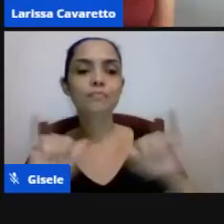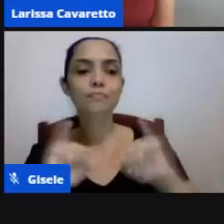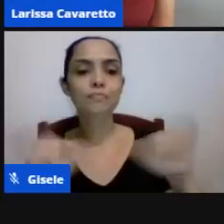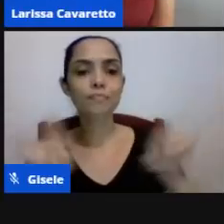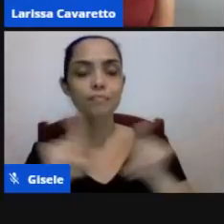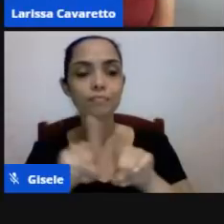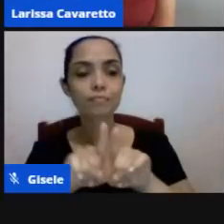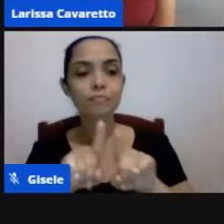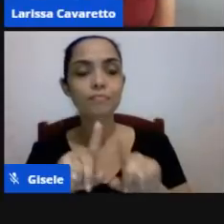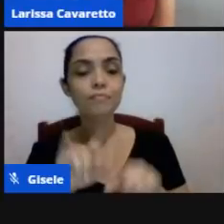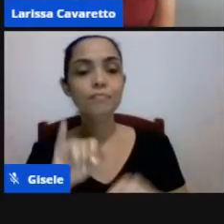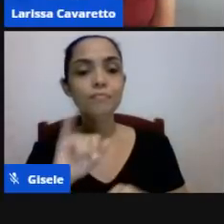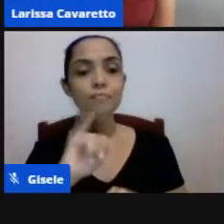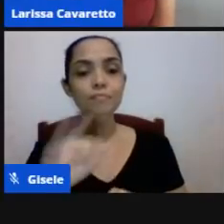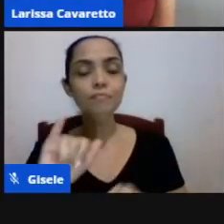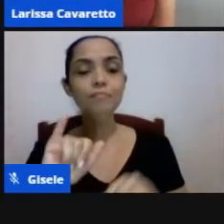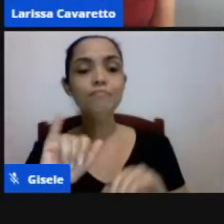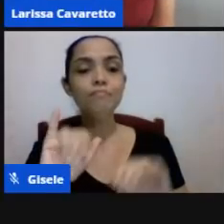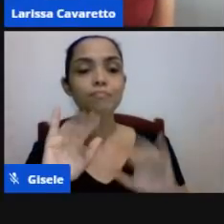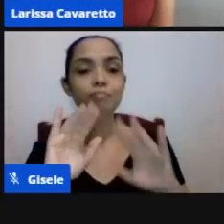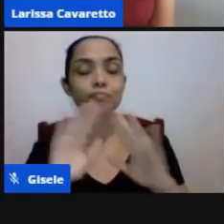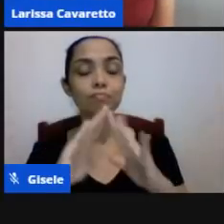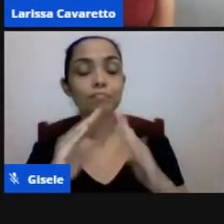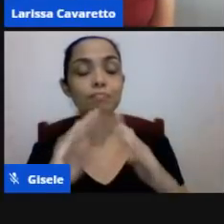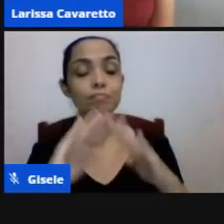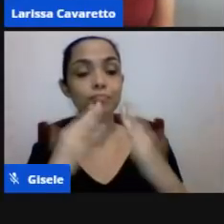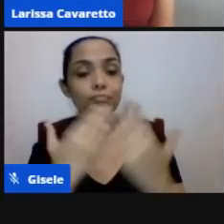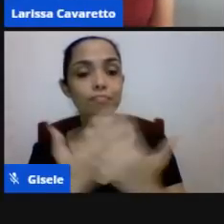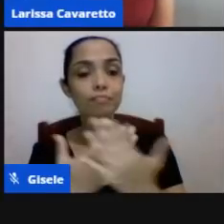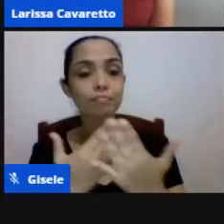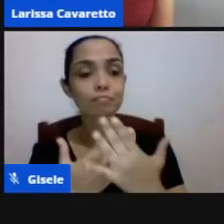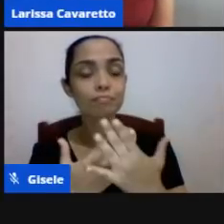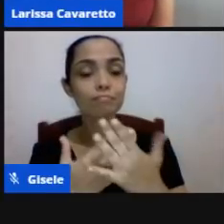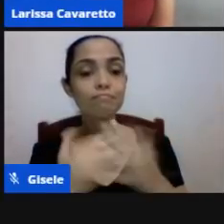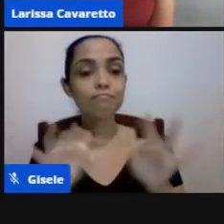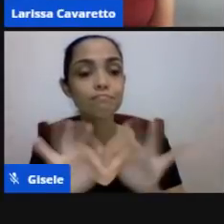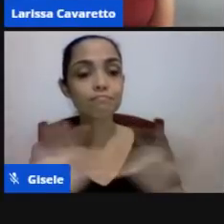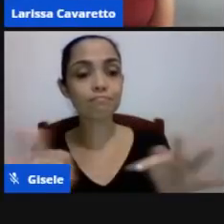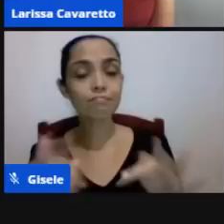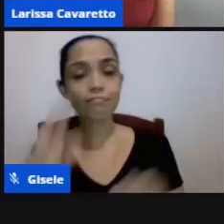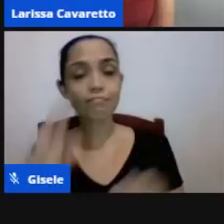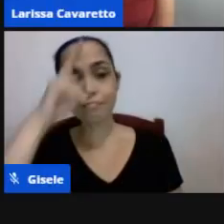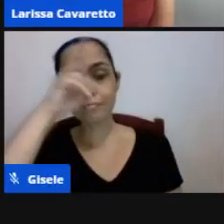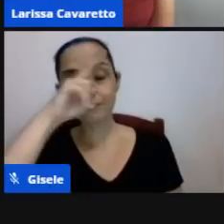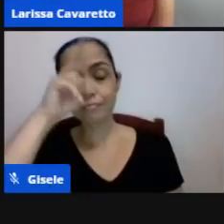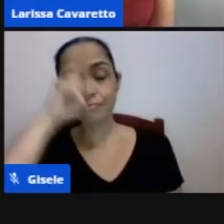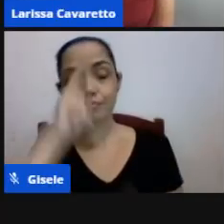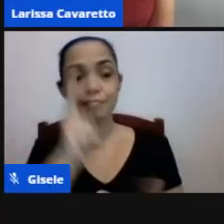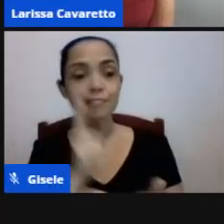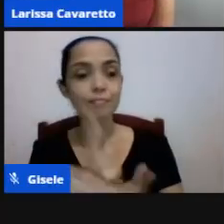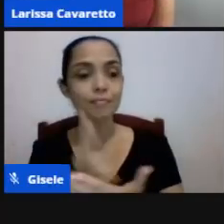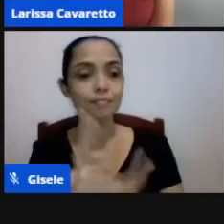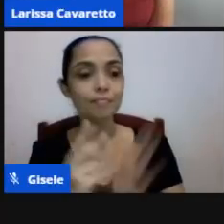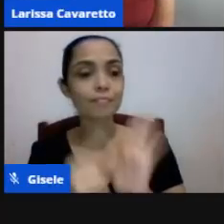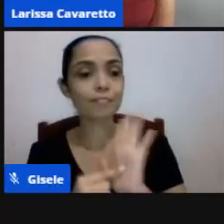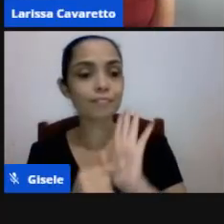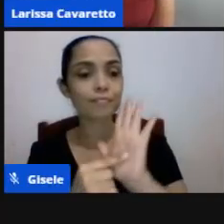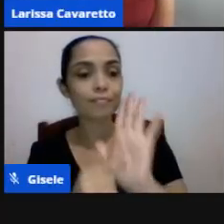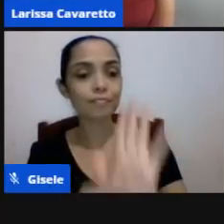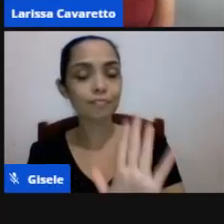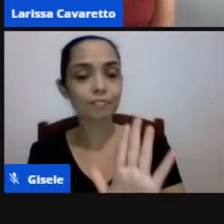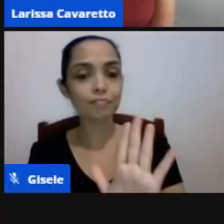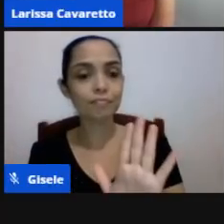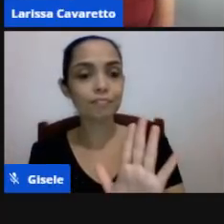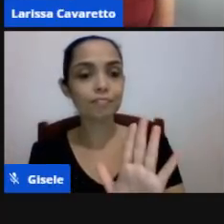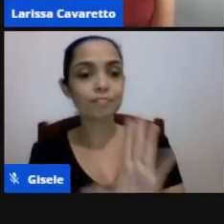tão fáceis de serem lembrados, são passos simples, mas às vezes para você lembrar de todos os passos é um pouco difícil. Então, o ideal é